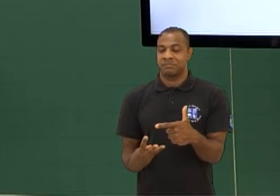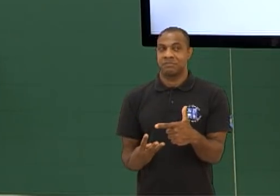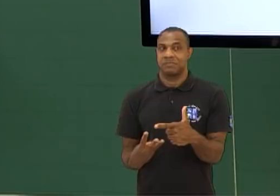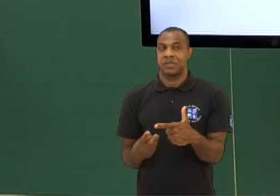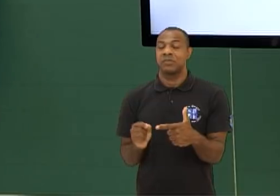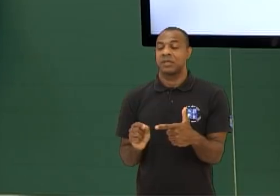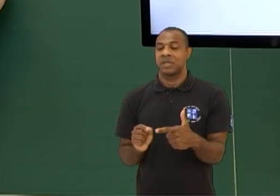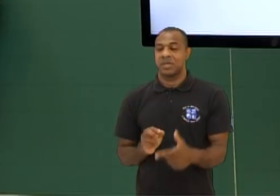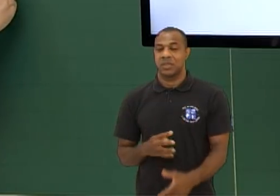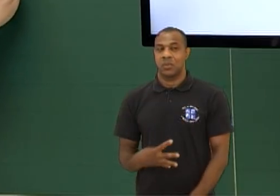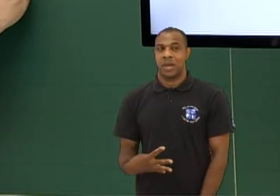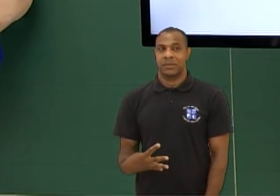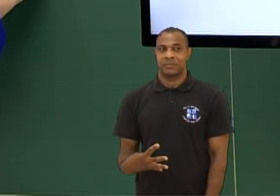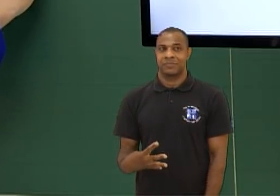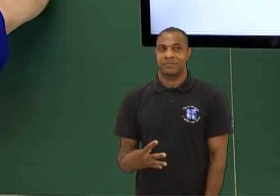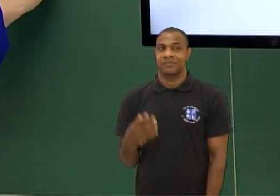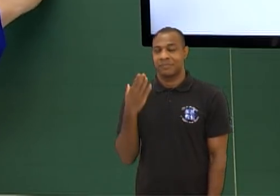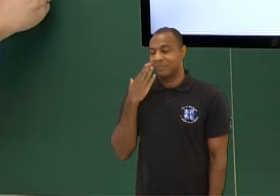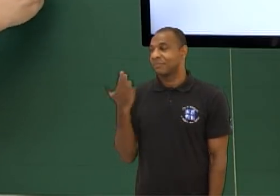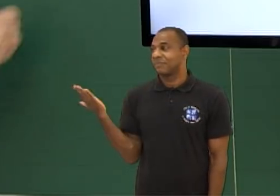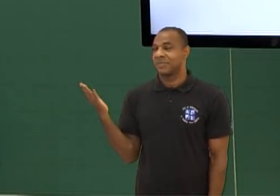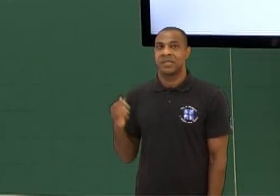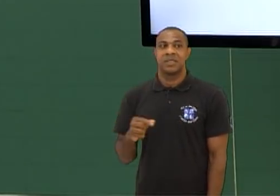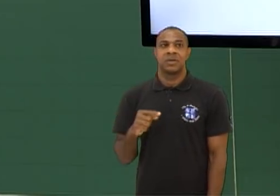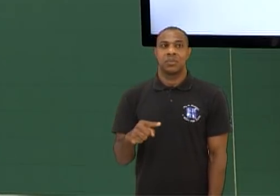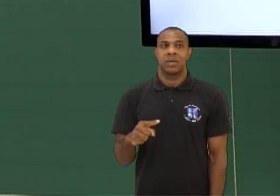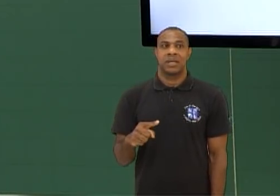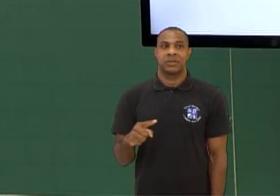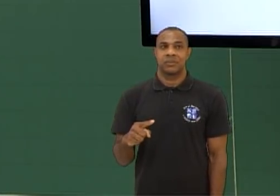por mais, menos. Então, menos 4 é igual a menos 4?